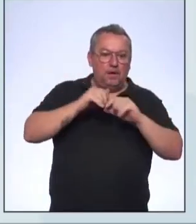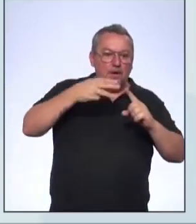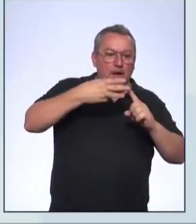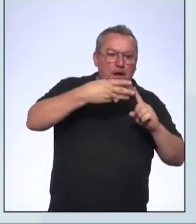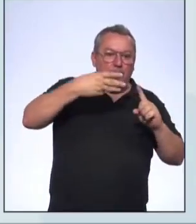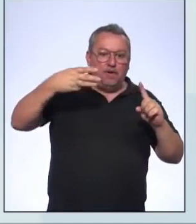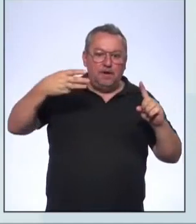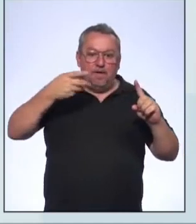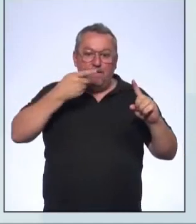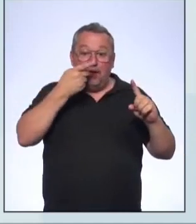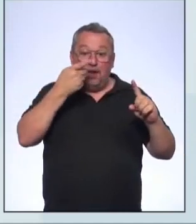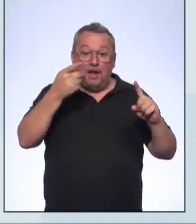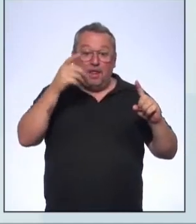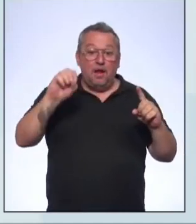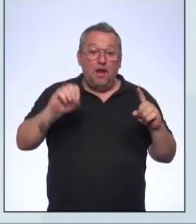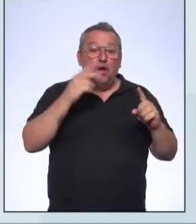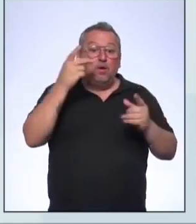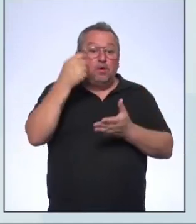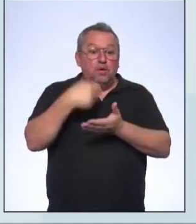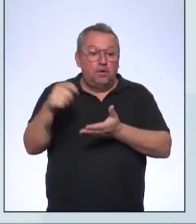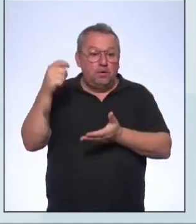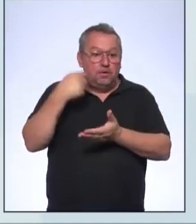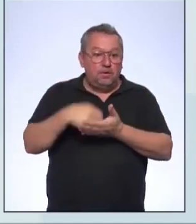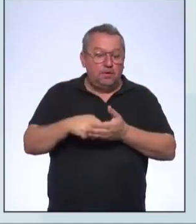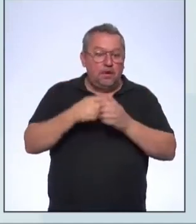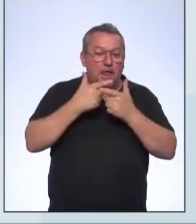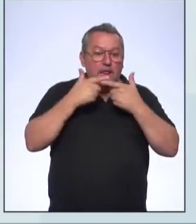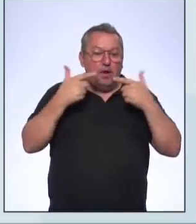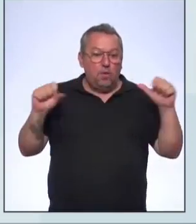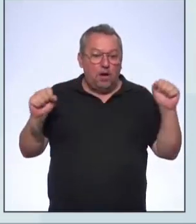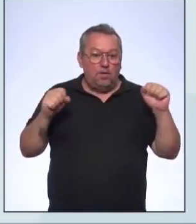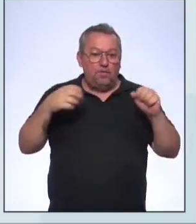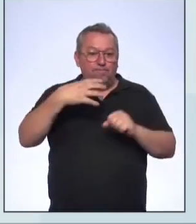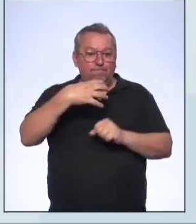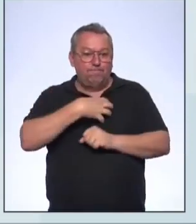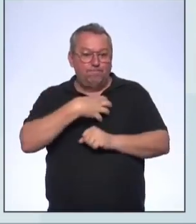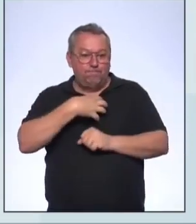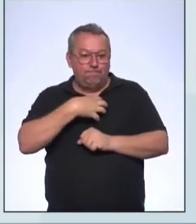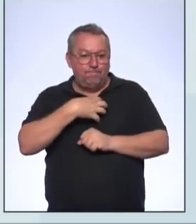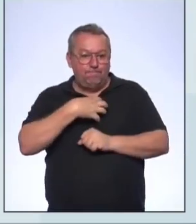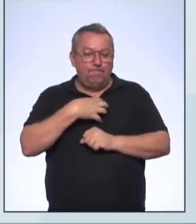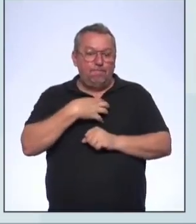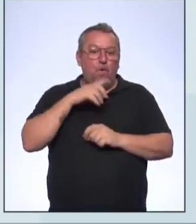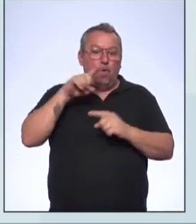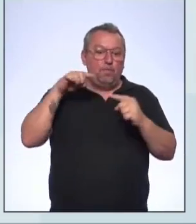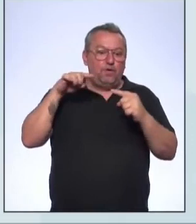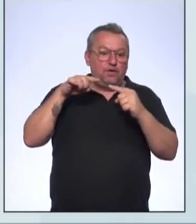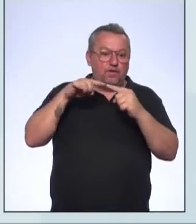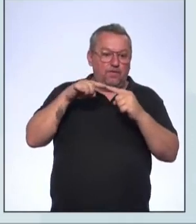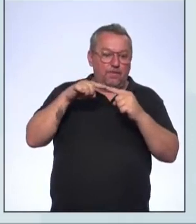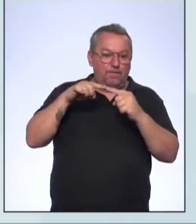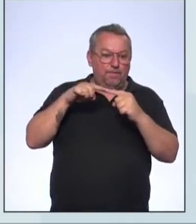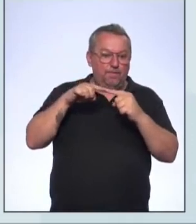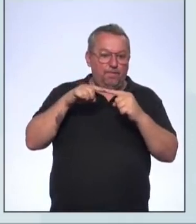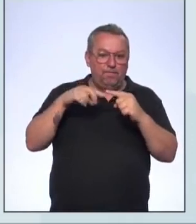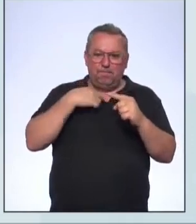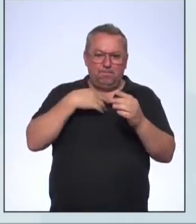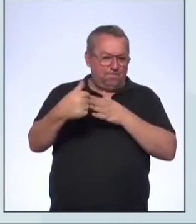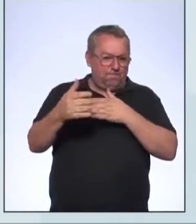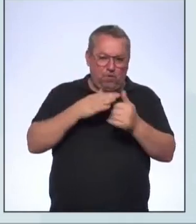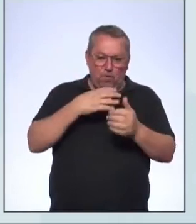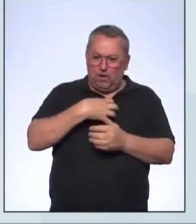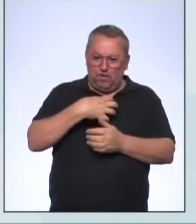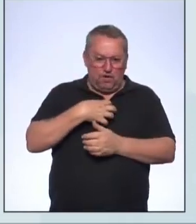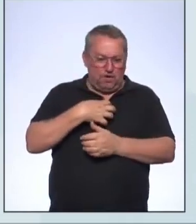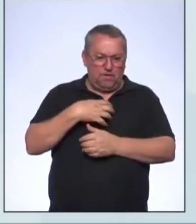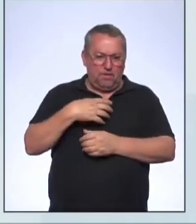mídia falada ou escrita. Linguagem formal e objetiva. Então, a gente não pode escrever da forma com que a gente